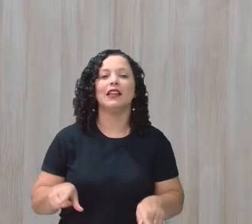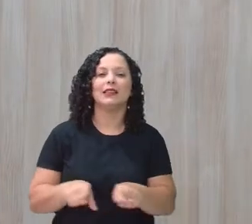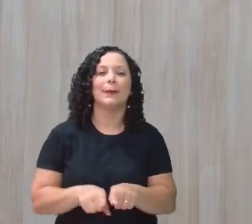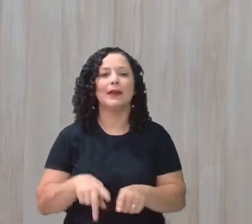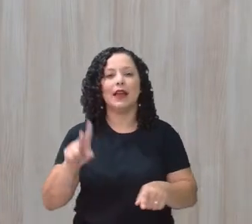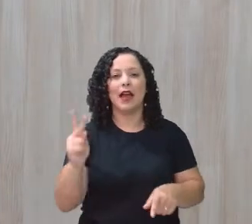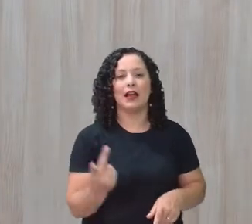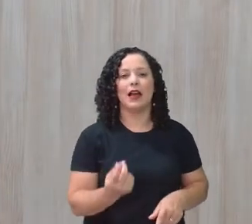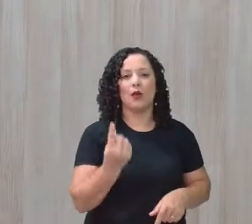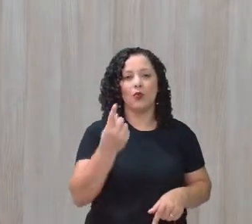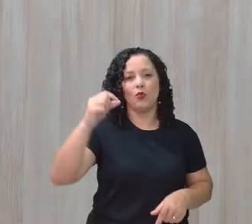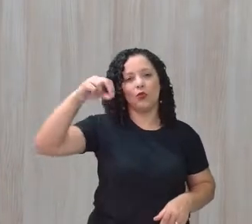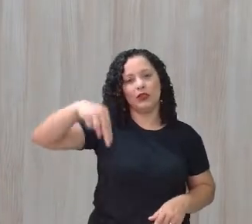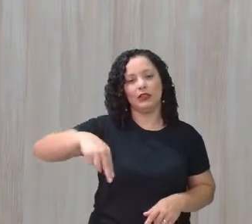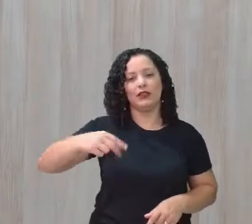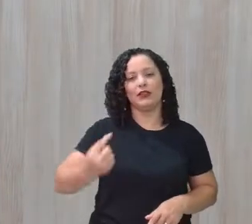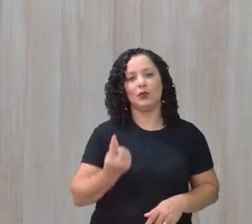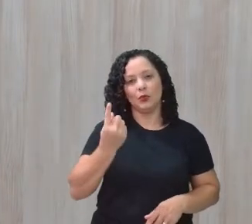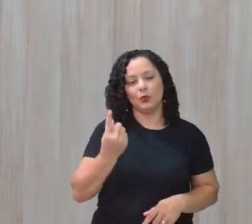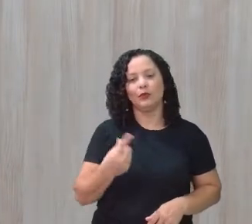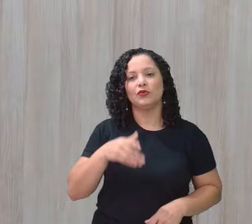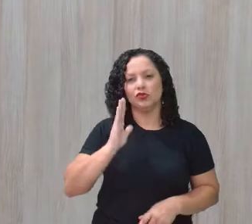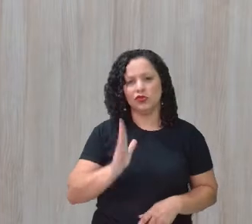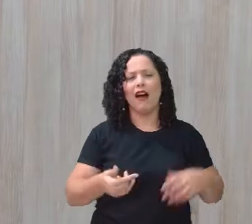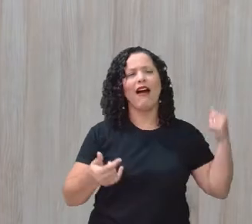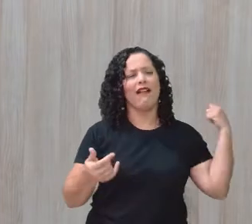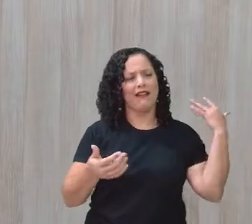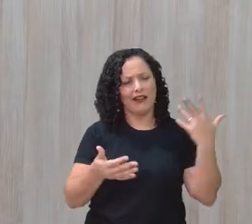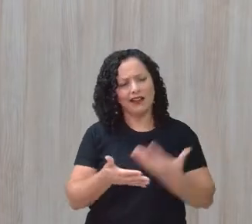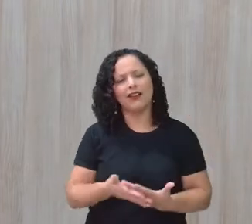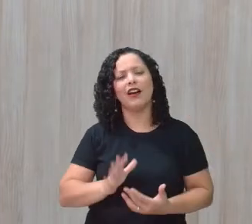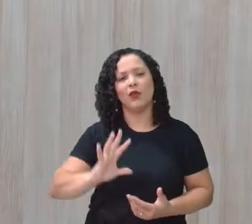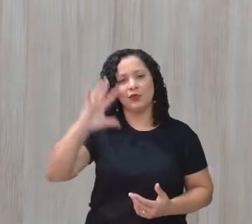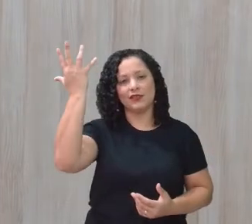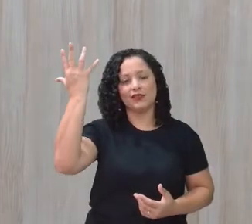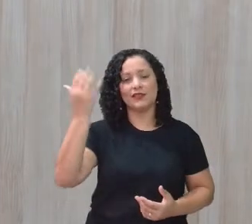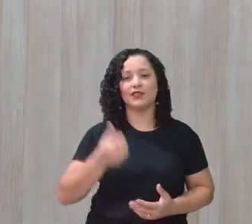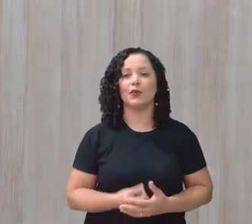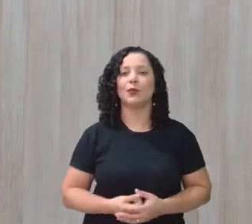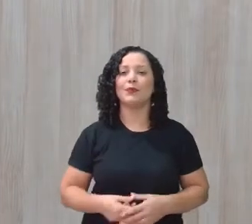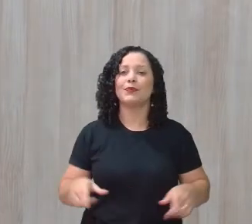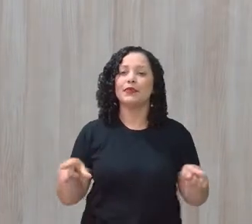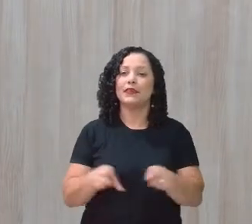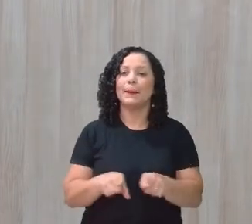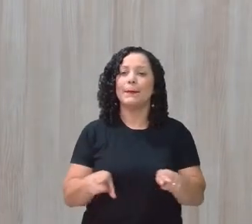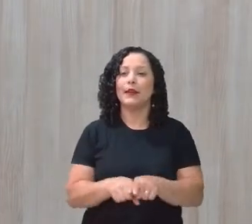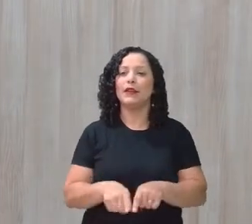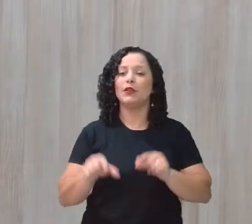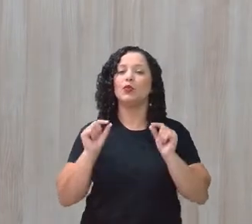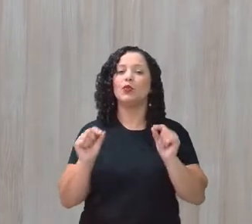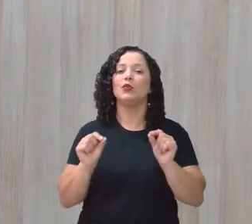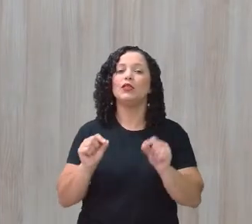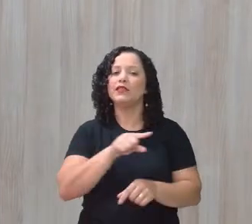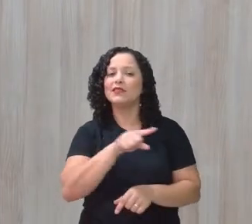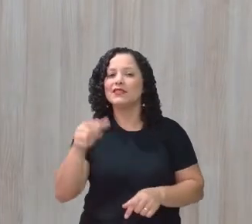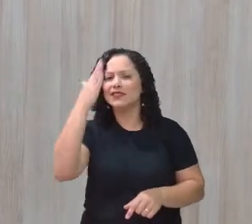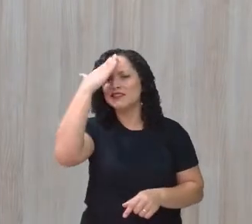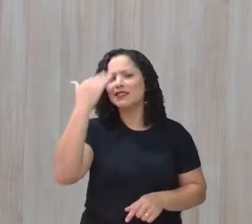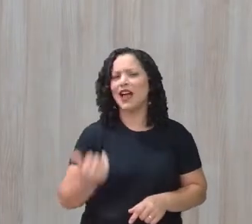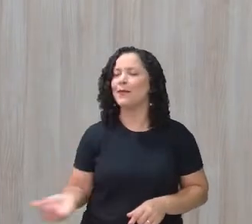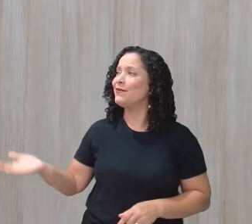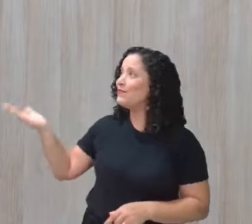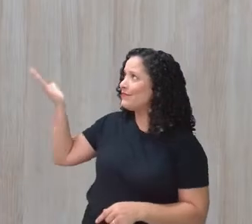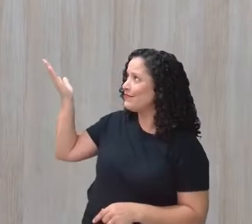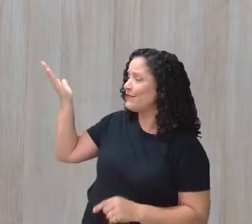também. Então, isso já aconteceu. Essas mutações elas vão acontecer justamente por ação humana. E outro, ó, você sabe que bicho é esse aqui, ó? Tem